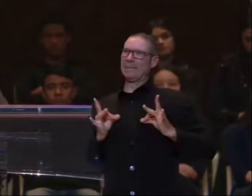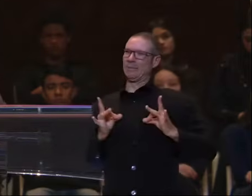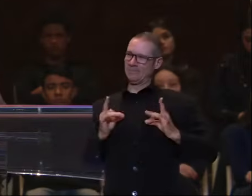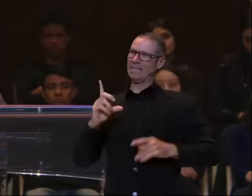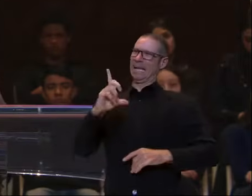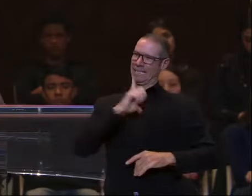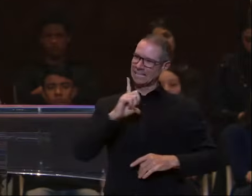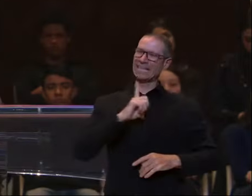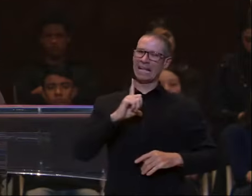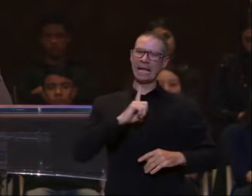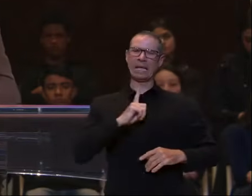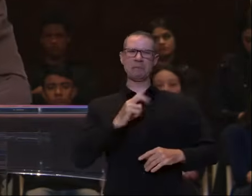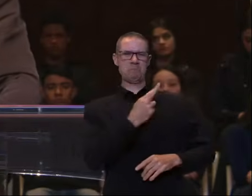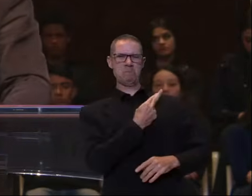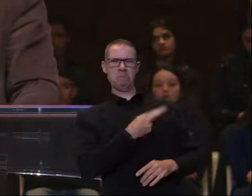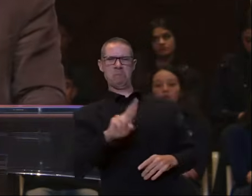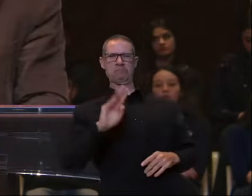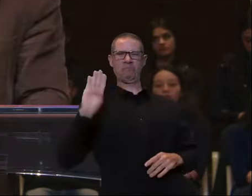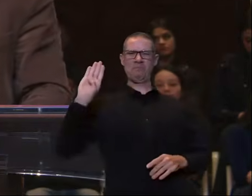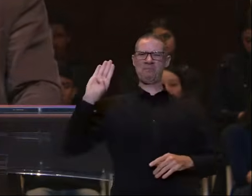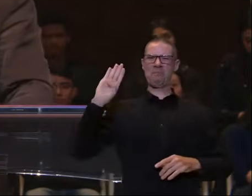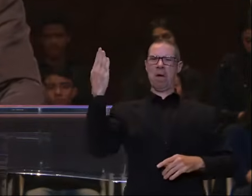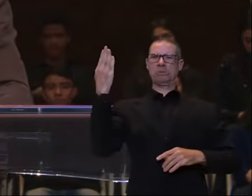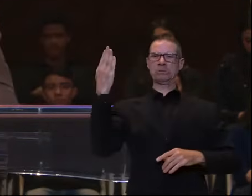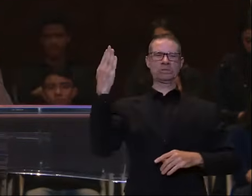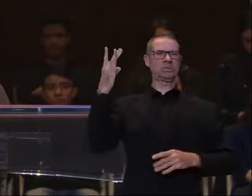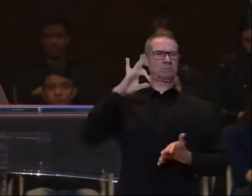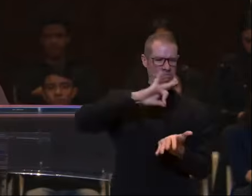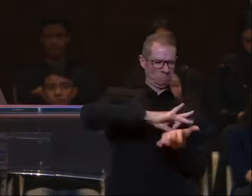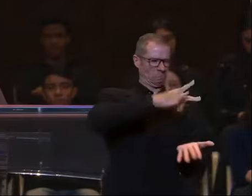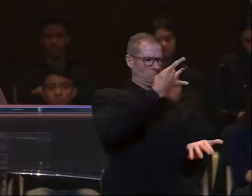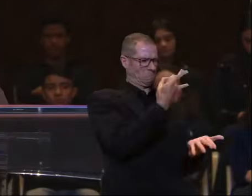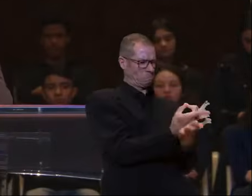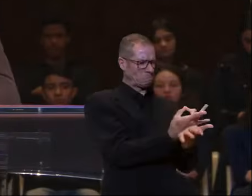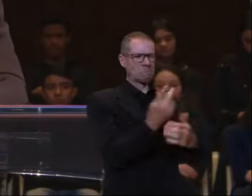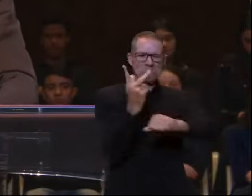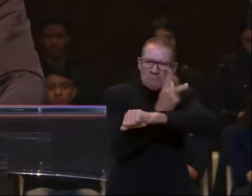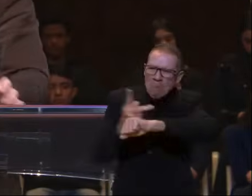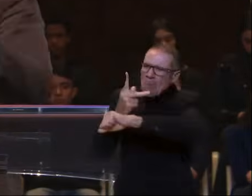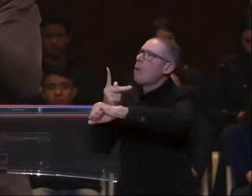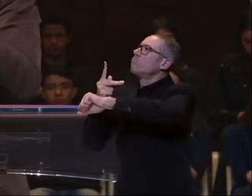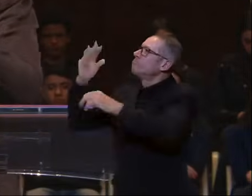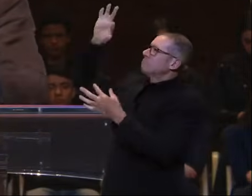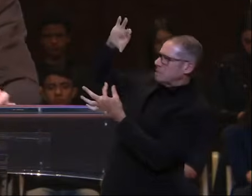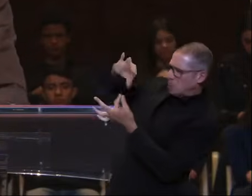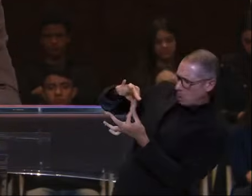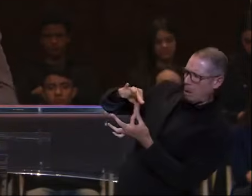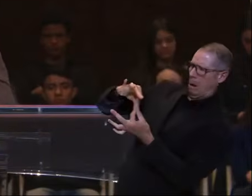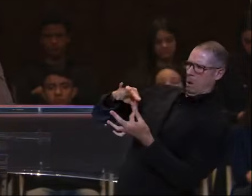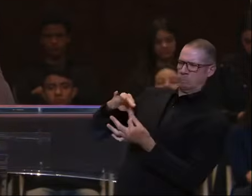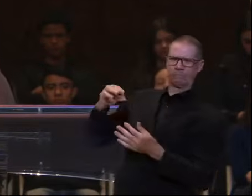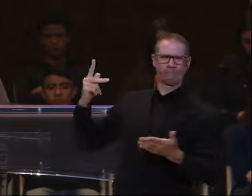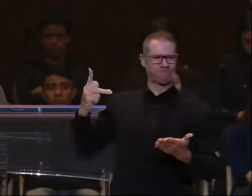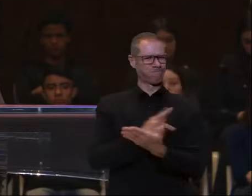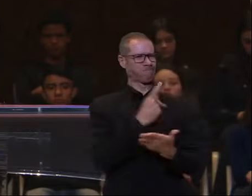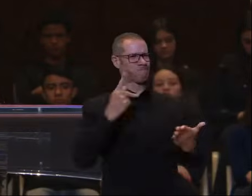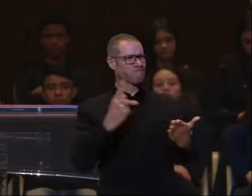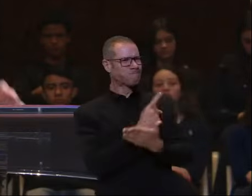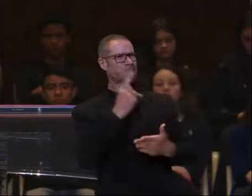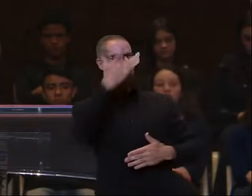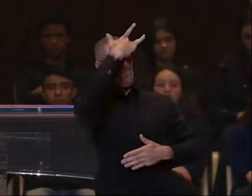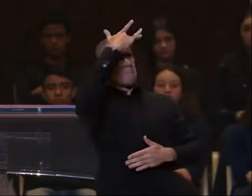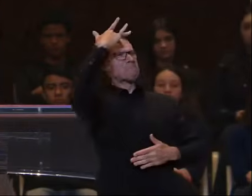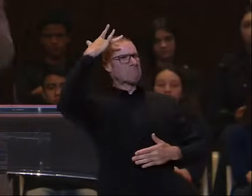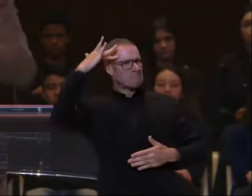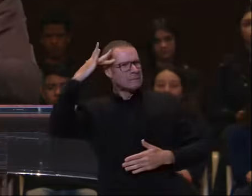meio muito sincretismo, muita procura espiritual equivocada. Ainda pessoas